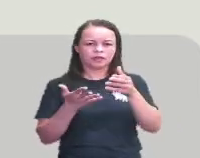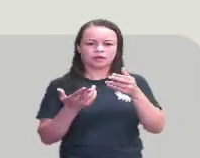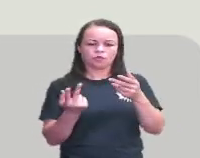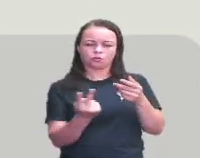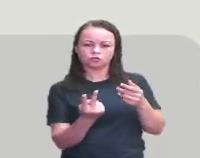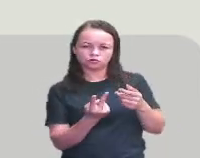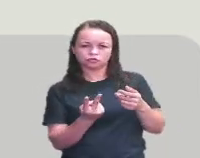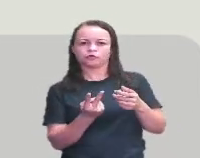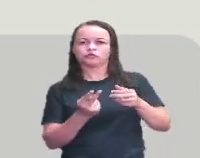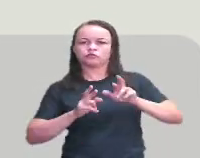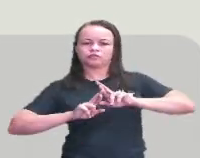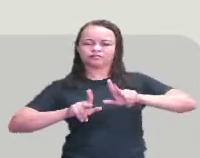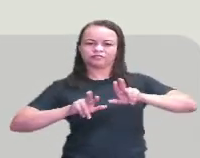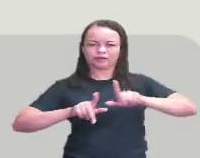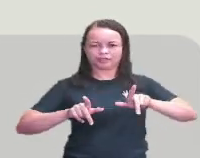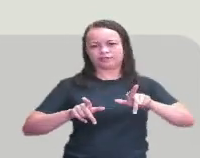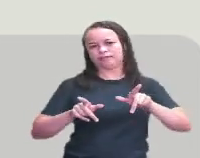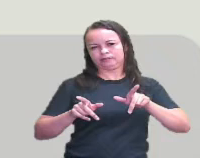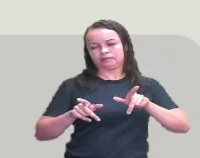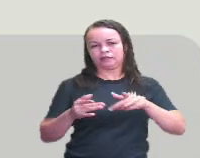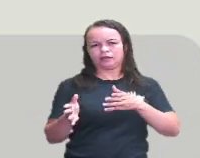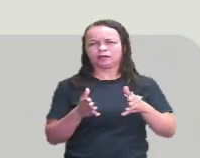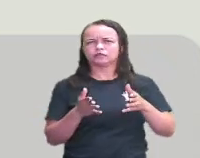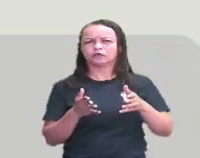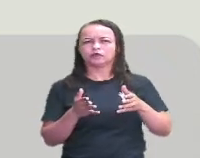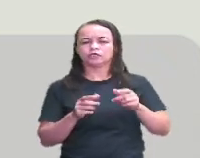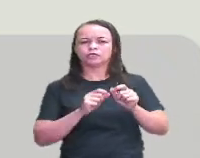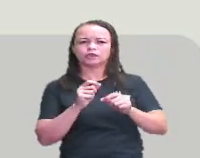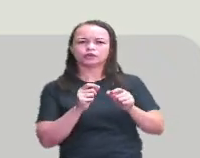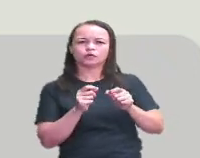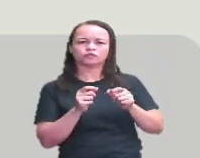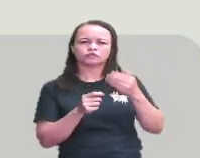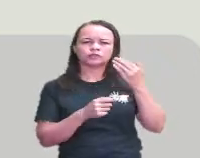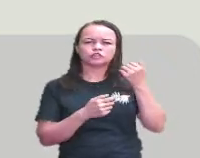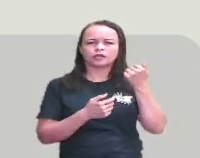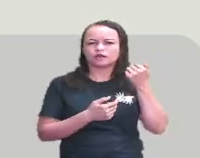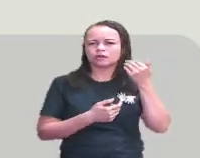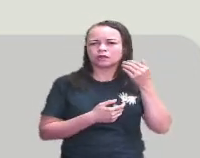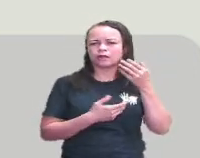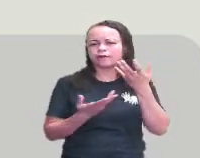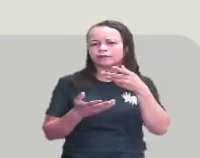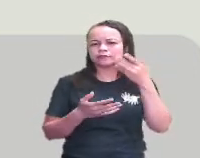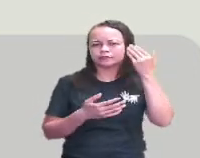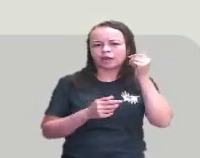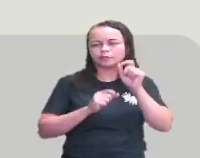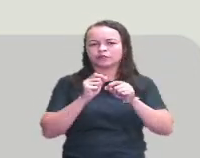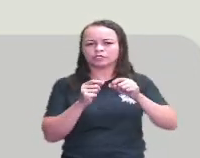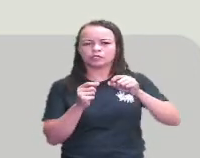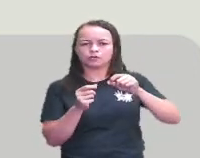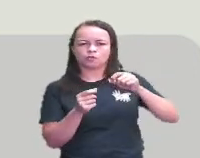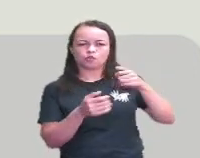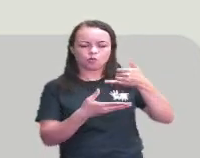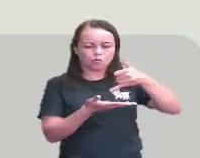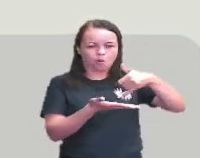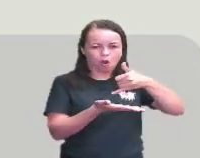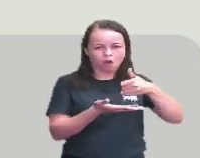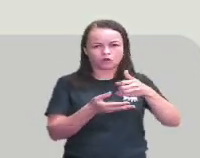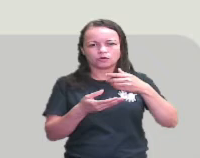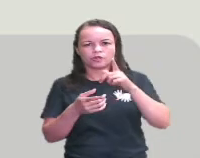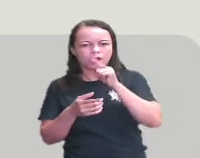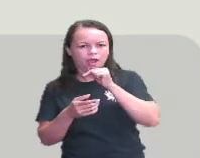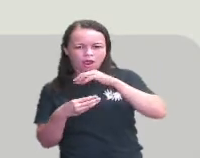diferentes. Não sei se vocês já escutaram sobre esse termo, que o óleo e a água não se misturam. Agora vamos entender o porquê?